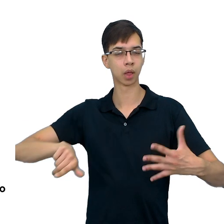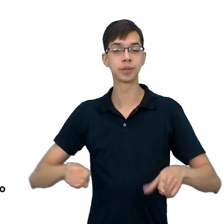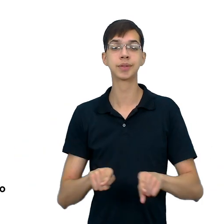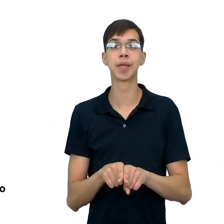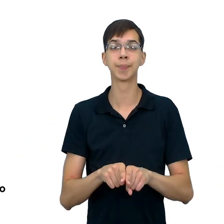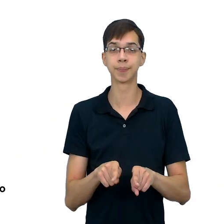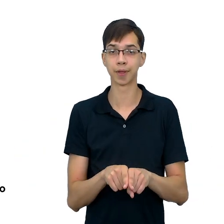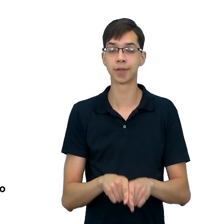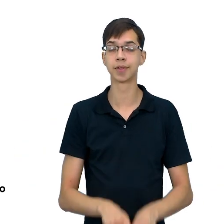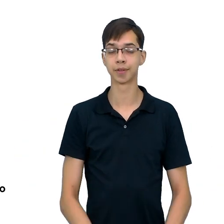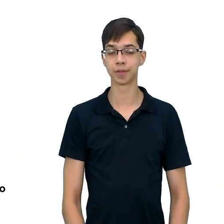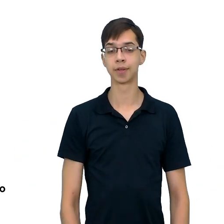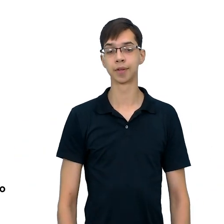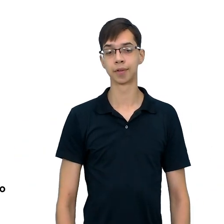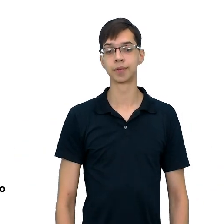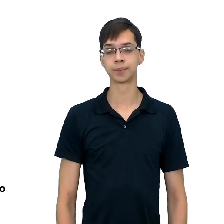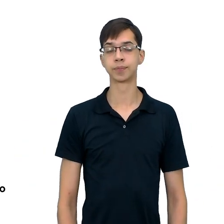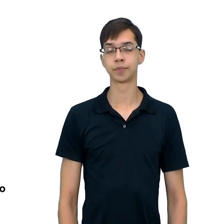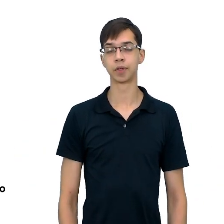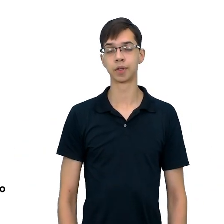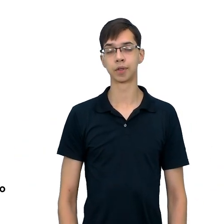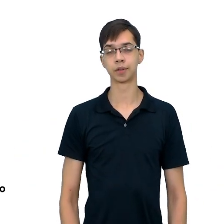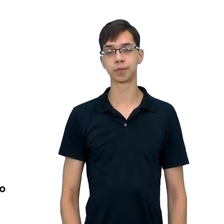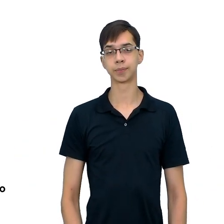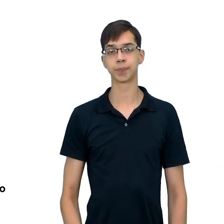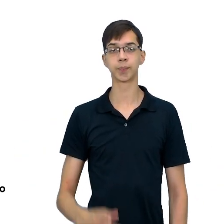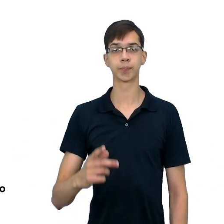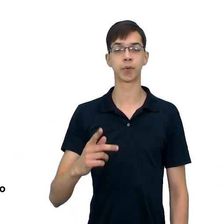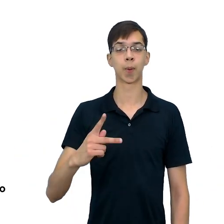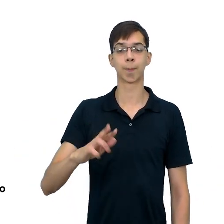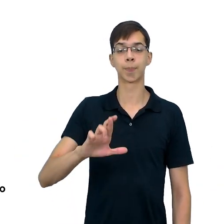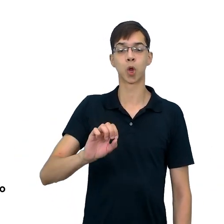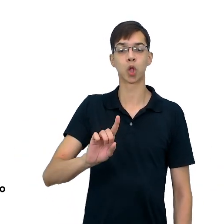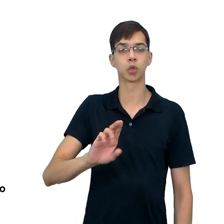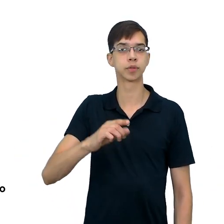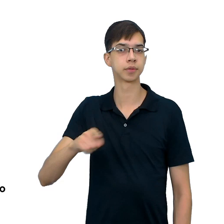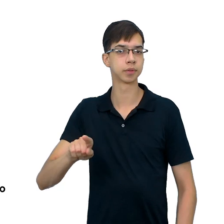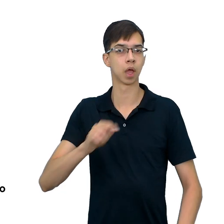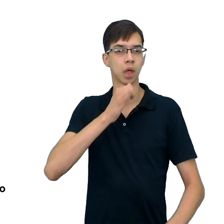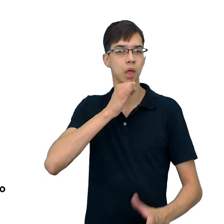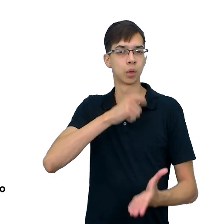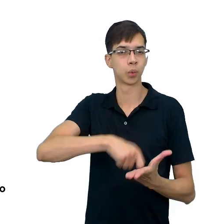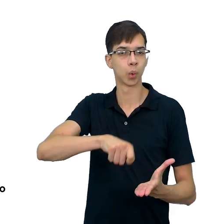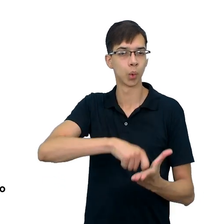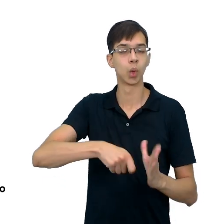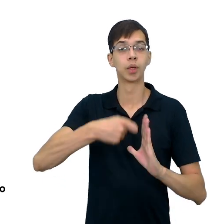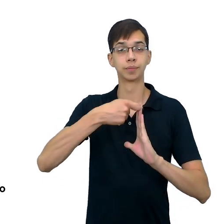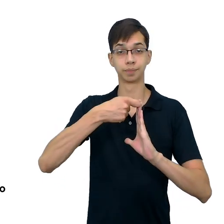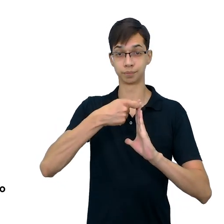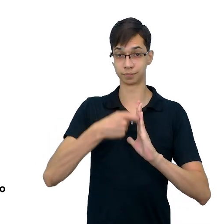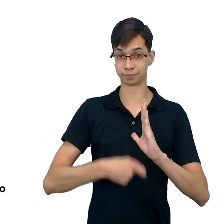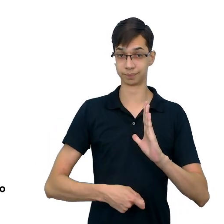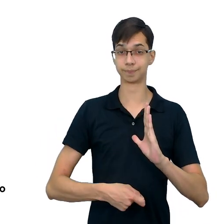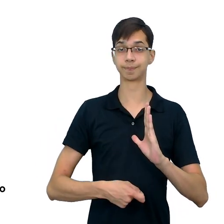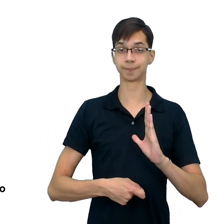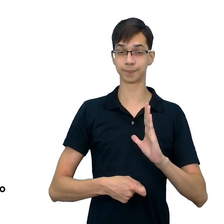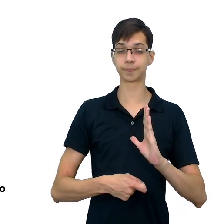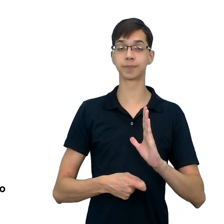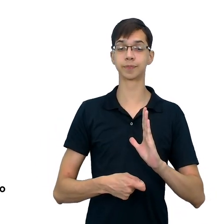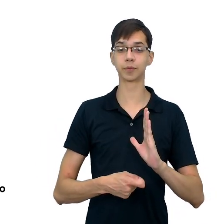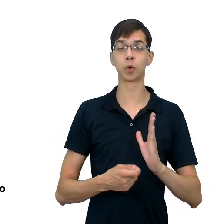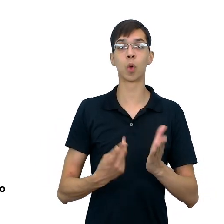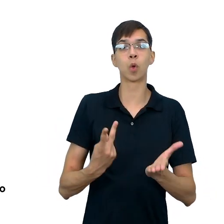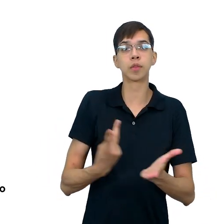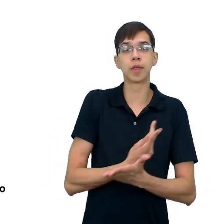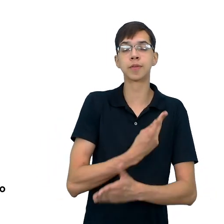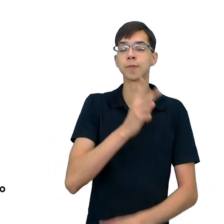produção, né, seja no que se refere aos estilos adotados nos textos, aí como forte impacto nos efeitos de